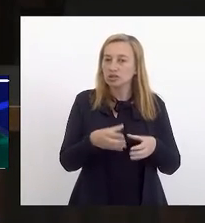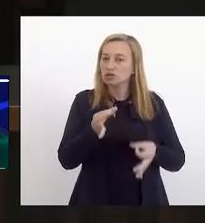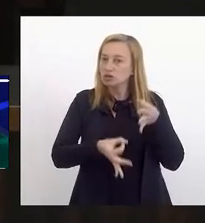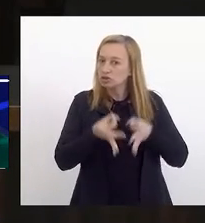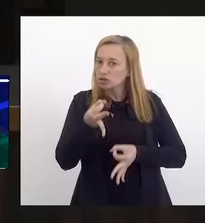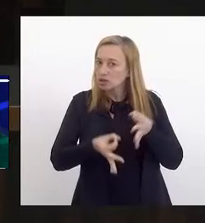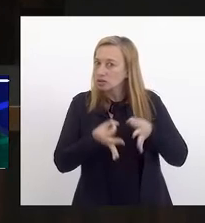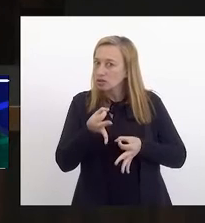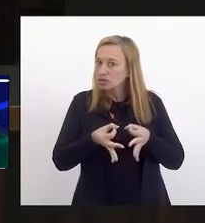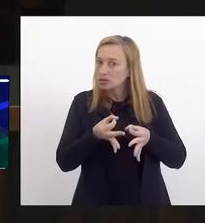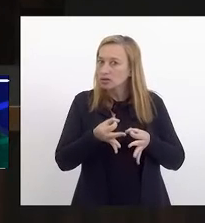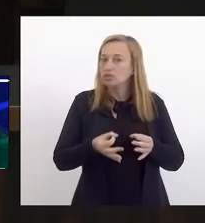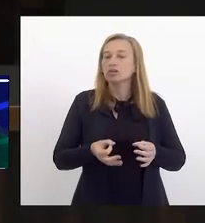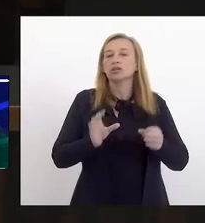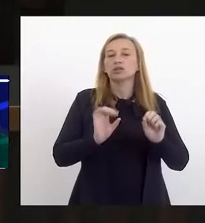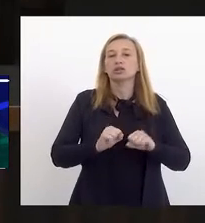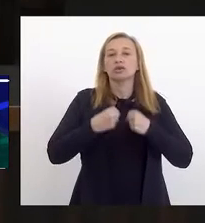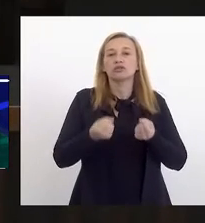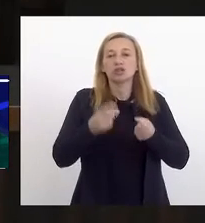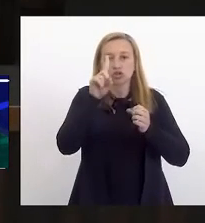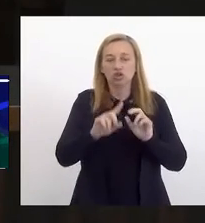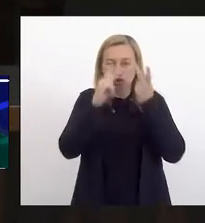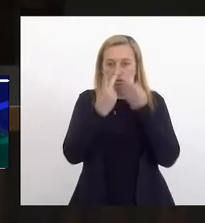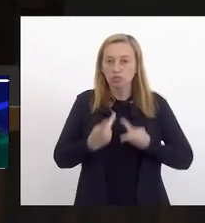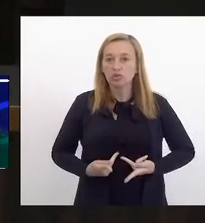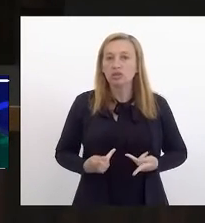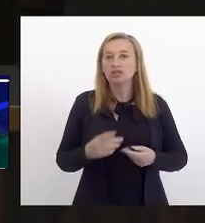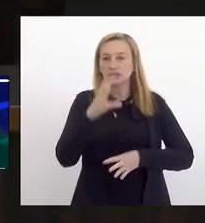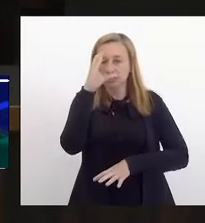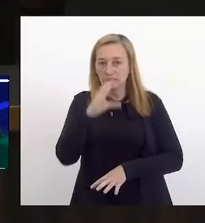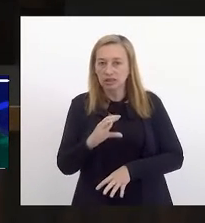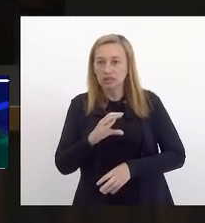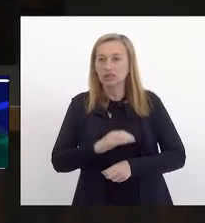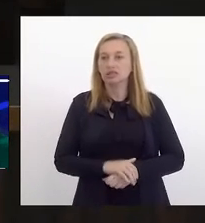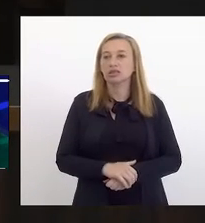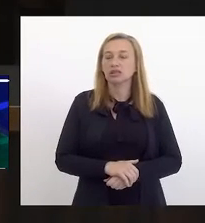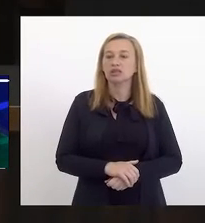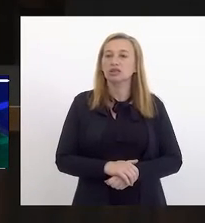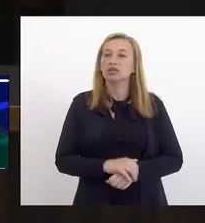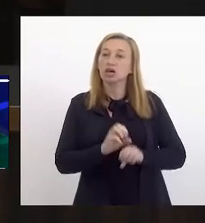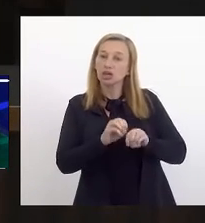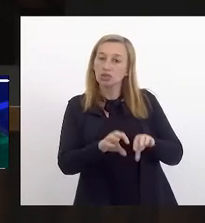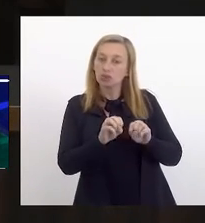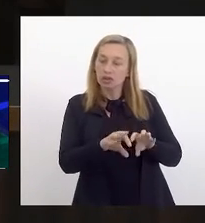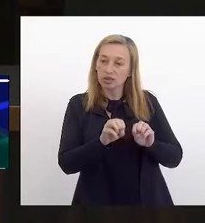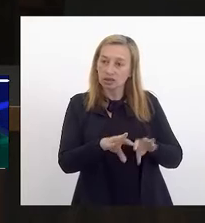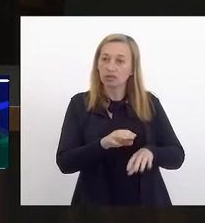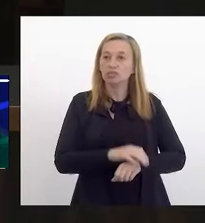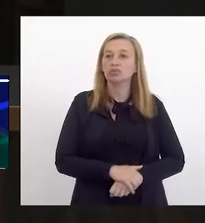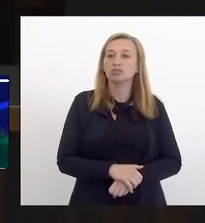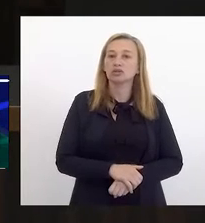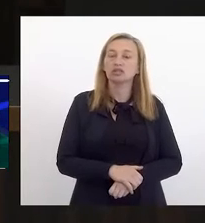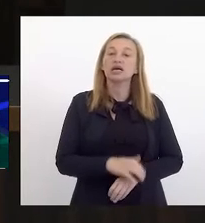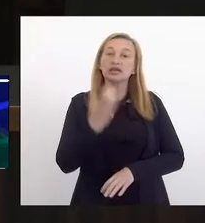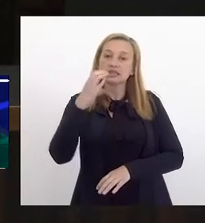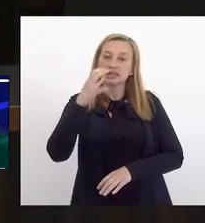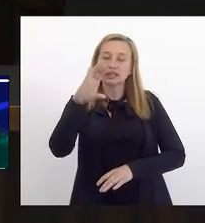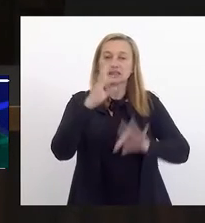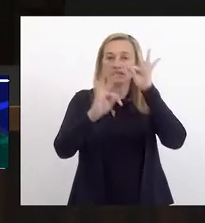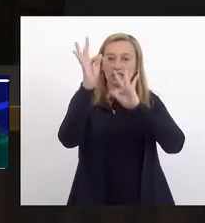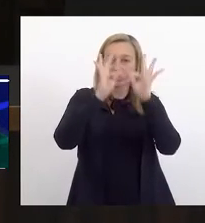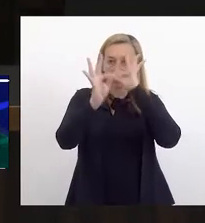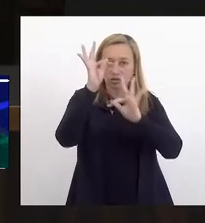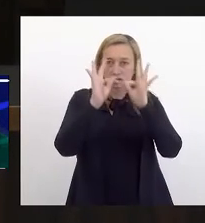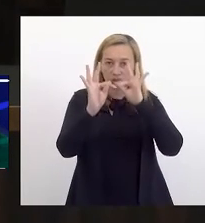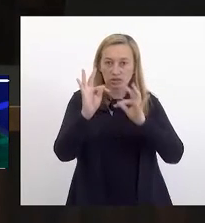Constituição e Justiça, Defesa dos Direitos Humanos e Cidadania, de Educação, Ciência,